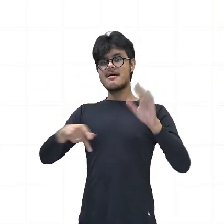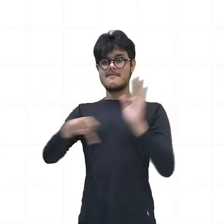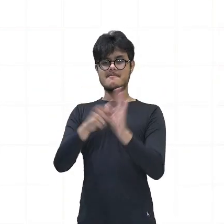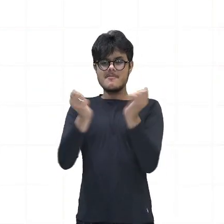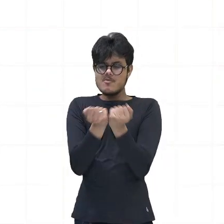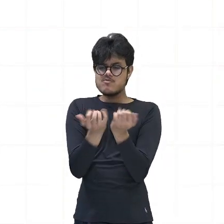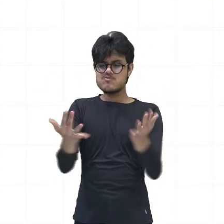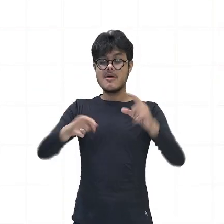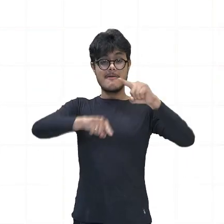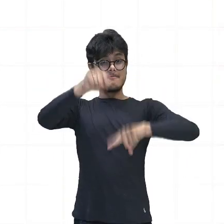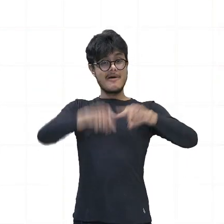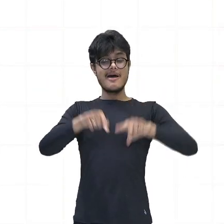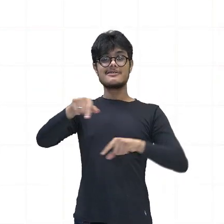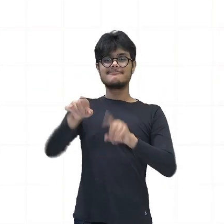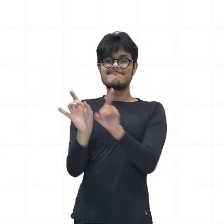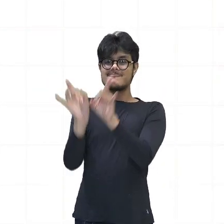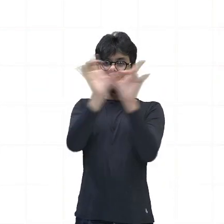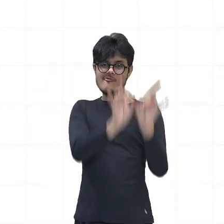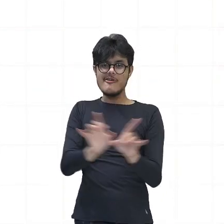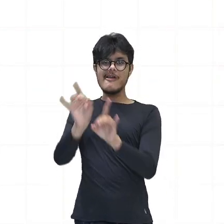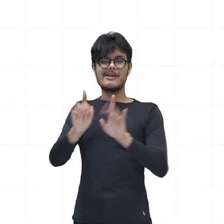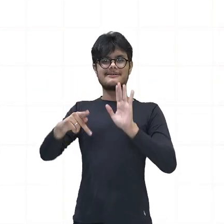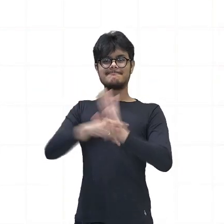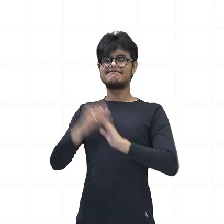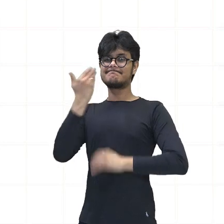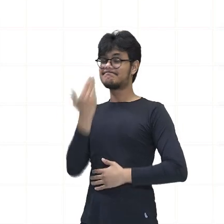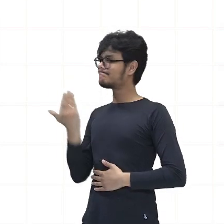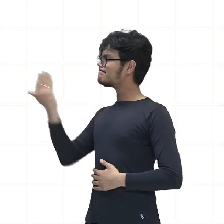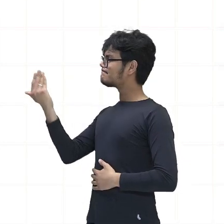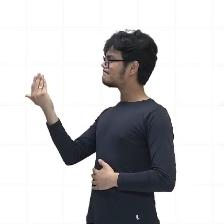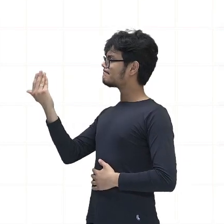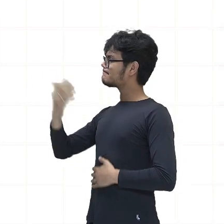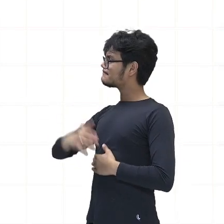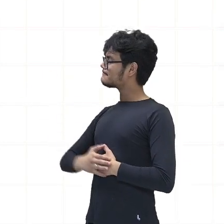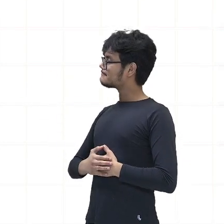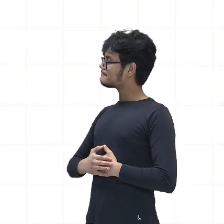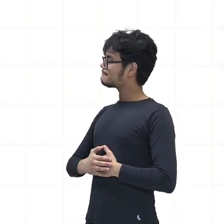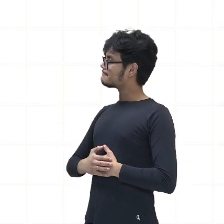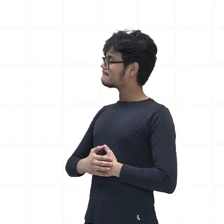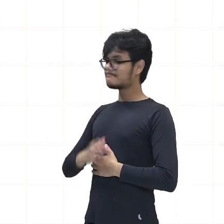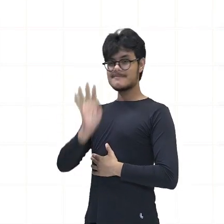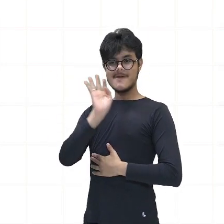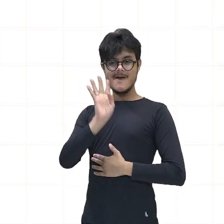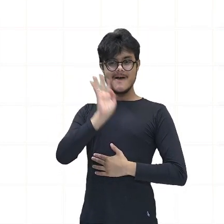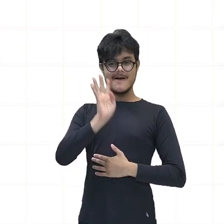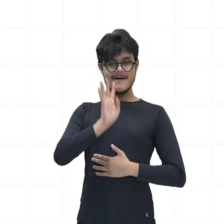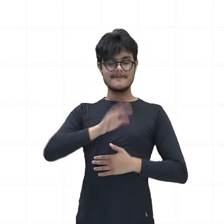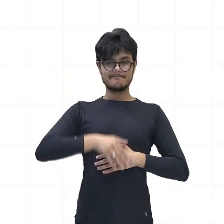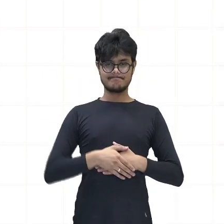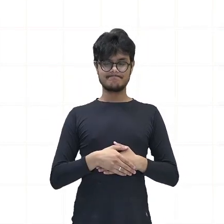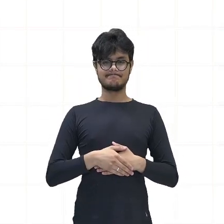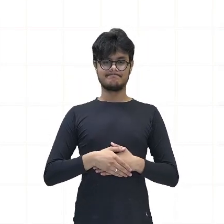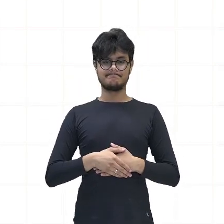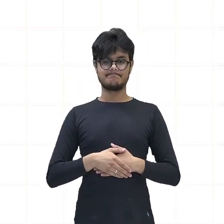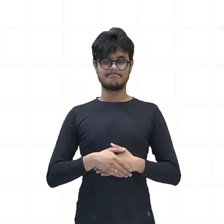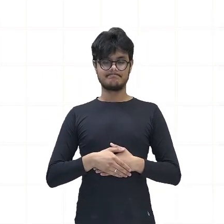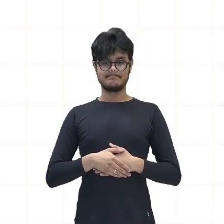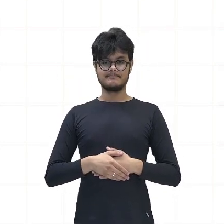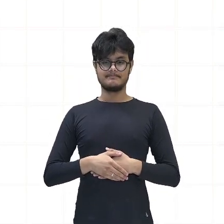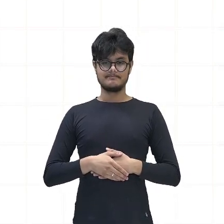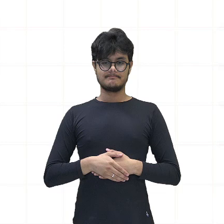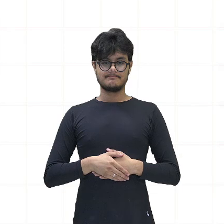esses produtos que eram comercializados, como o cravo, a canela, o urucu, que eram especiarias das drogas do sertão, e aí